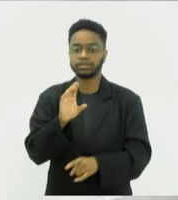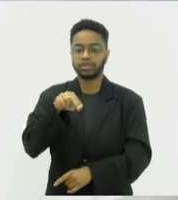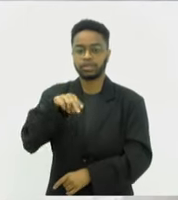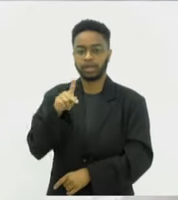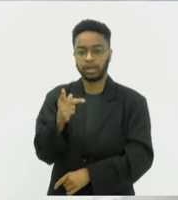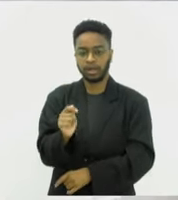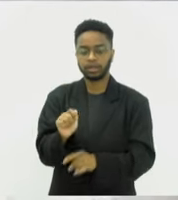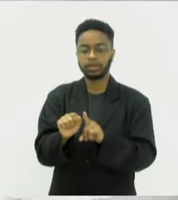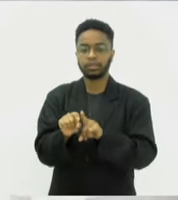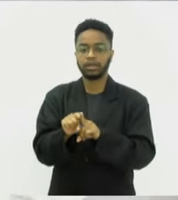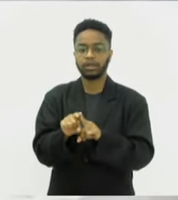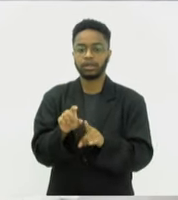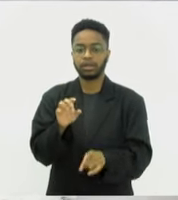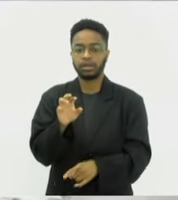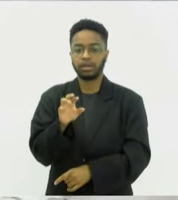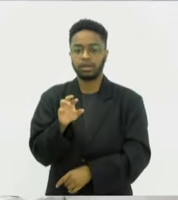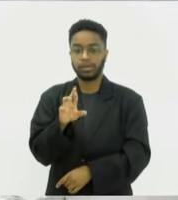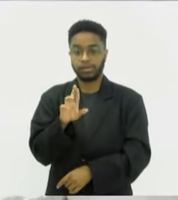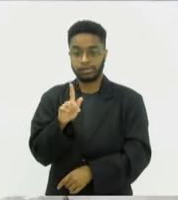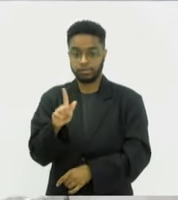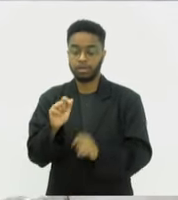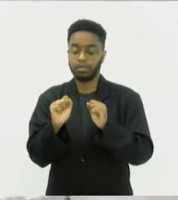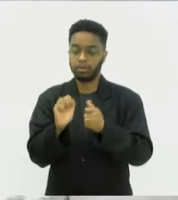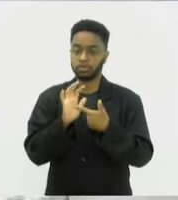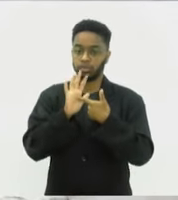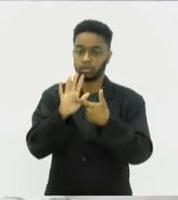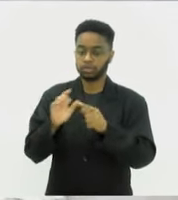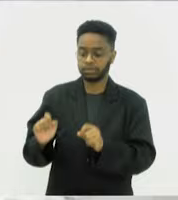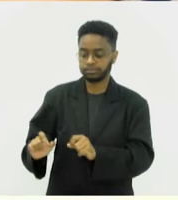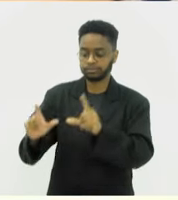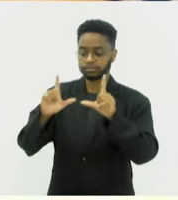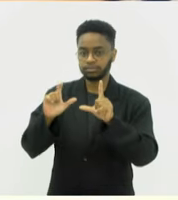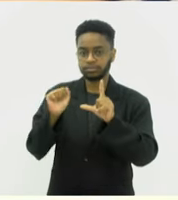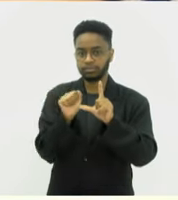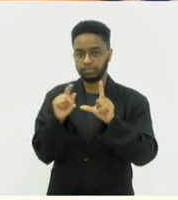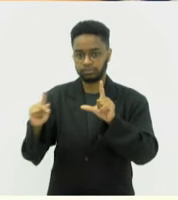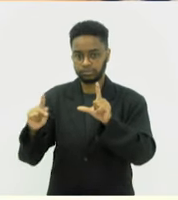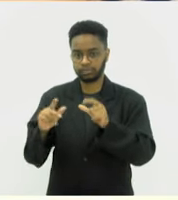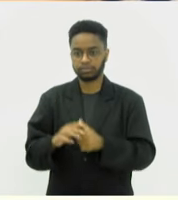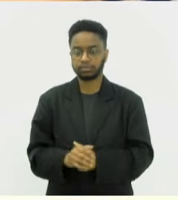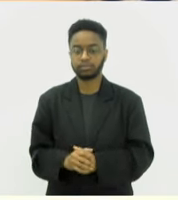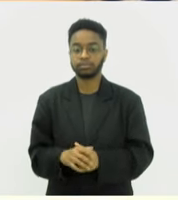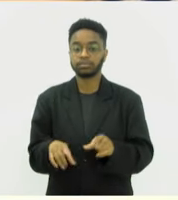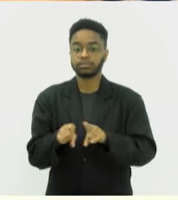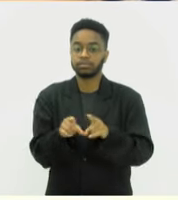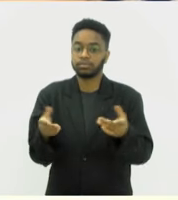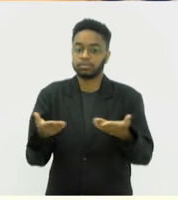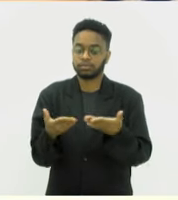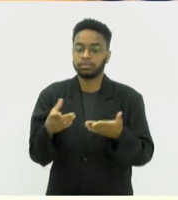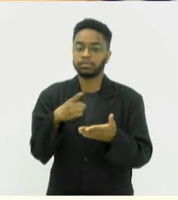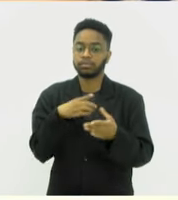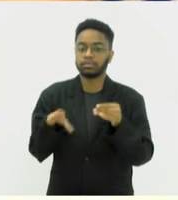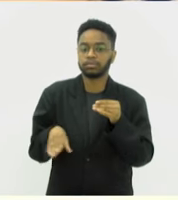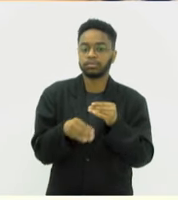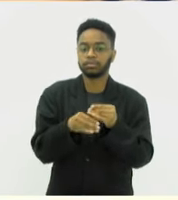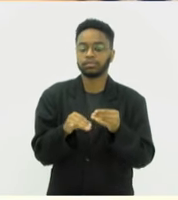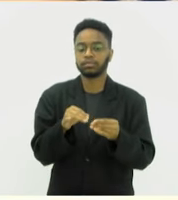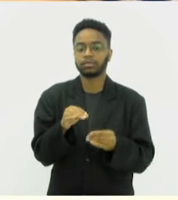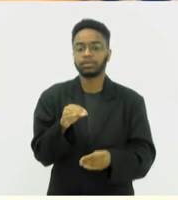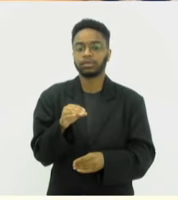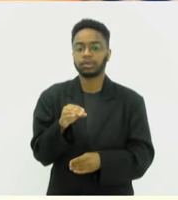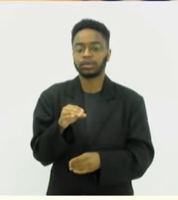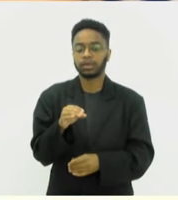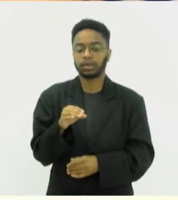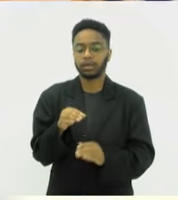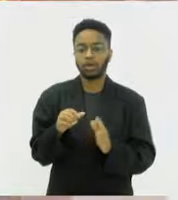aceitos, desde que apresentados nos respectivos aplicativos oficiais. Nesta edição, o INEP incluiu a Carteira de Identidade Nacional